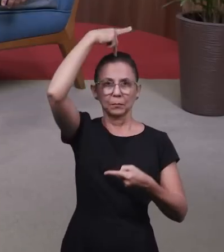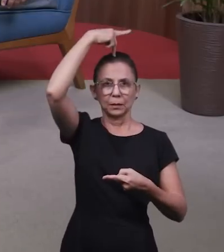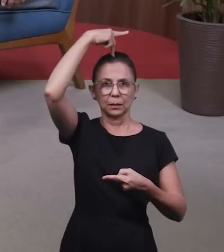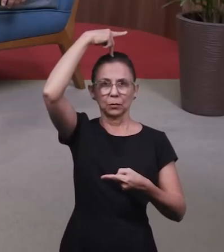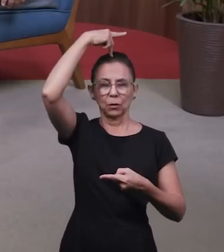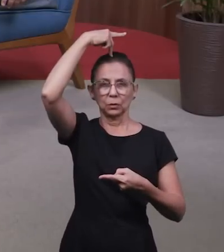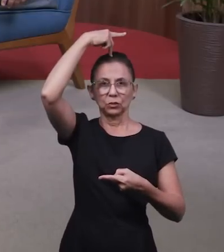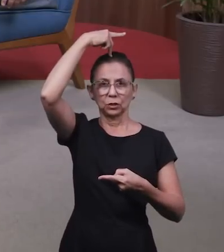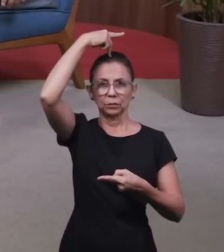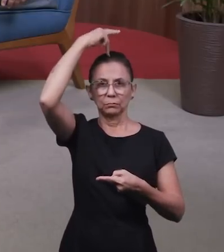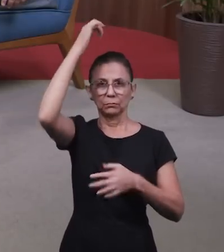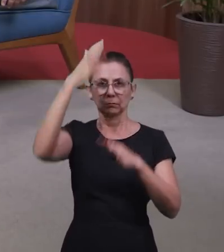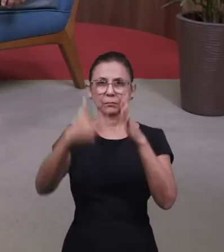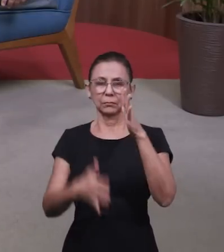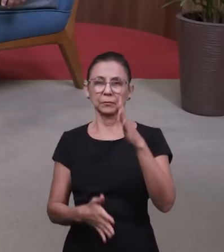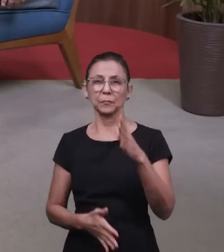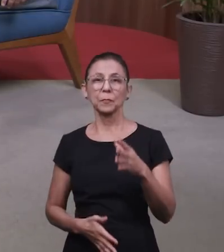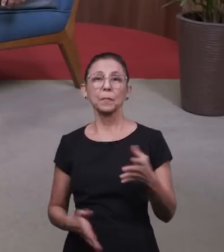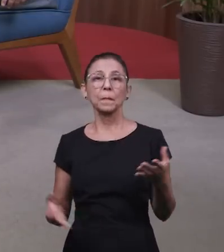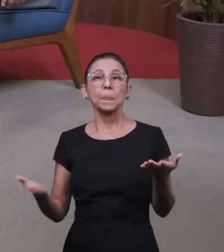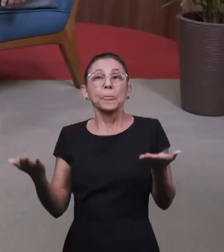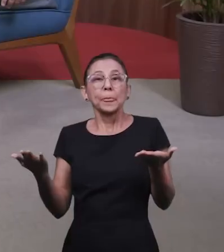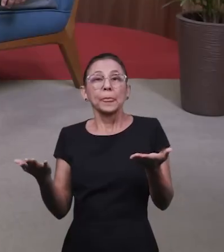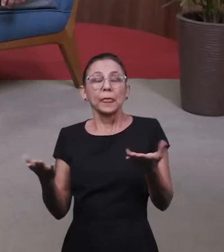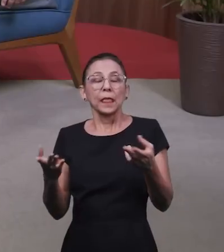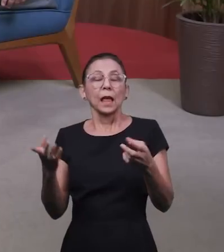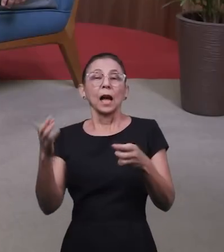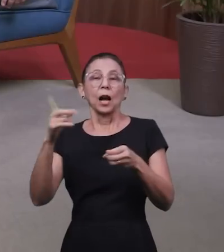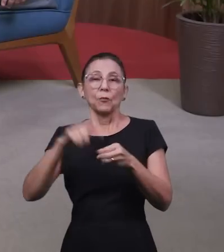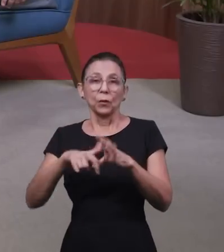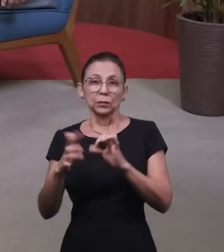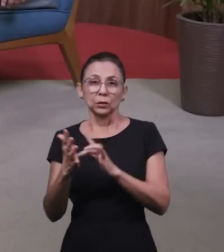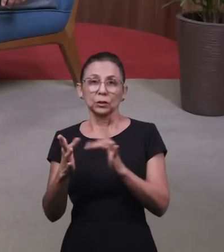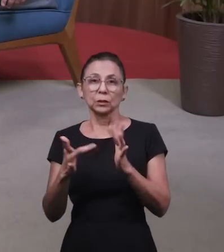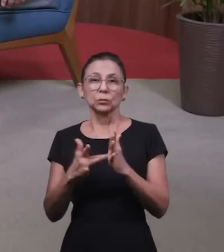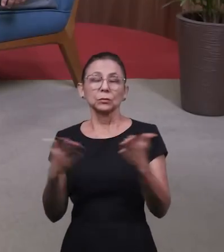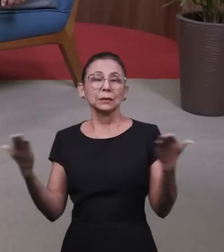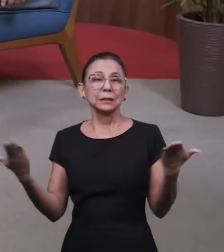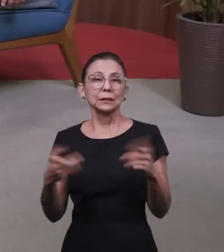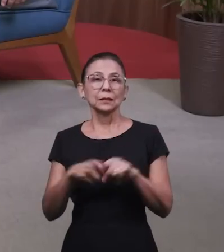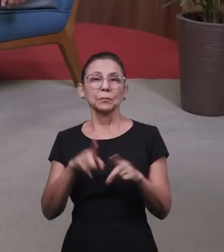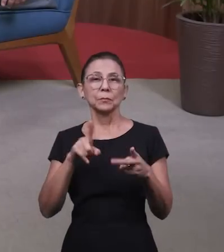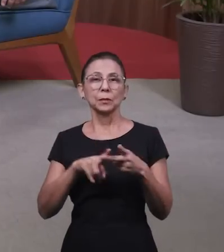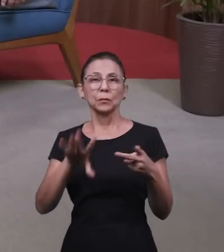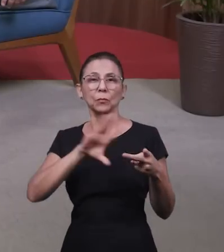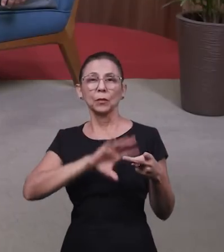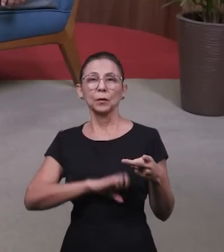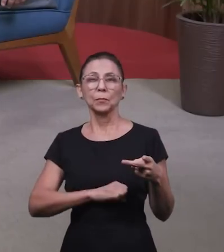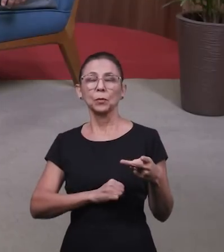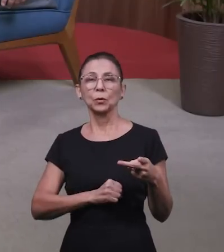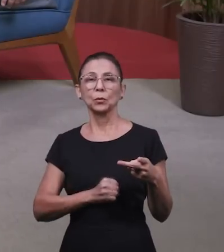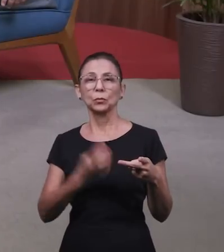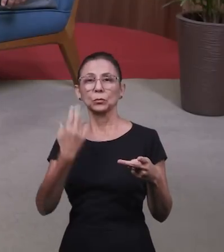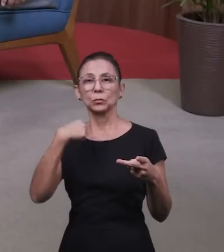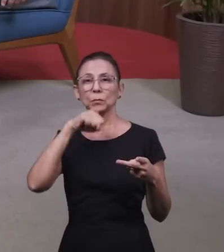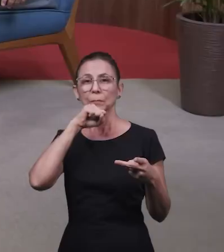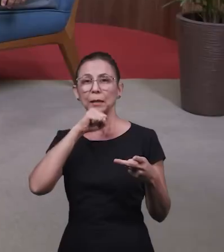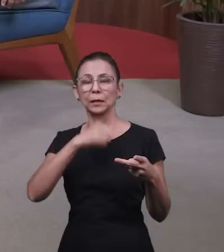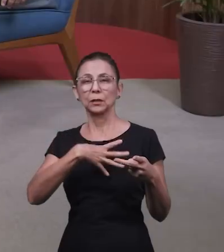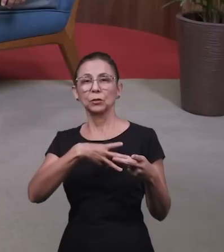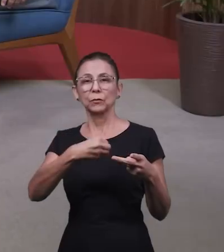Pentecostes, o derramamento do Espírito Santo, a volta de Jesus, e agora o amor do Pai, do Filho e do Espírito Santo pelo